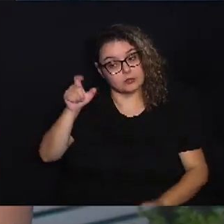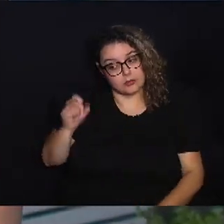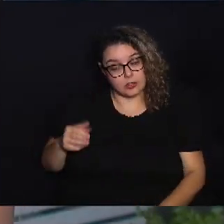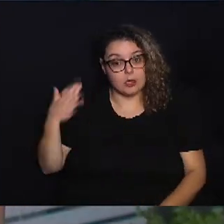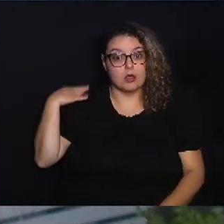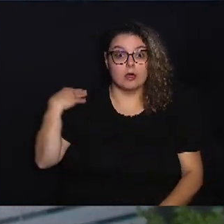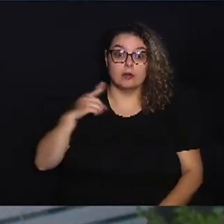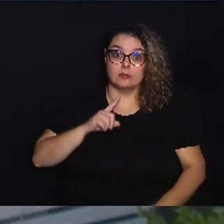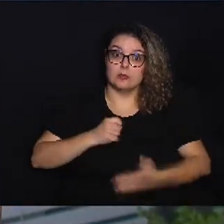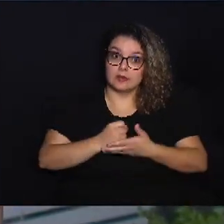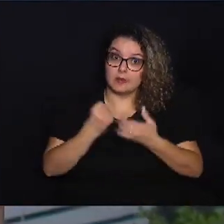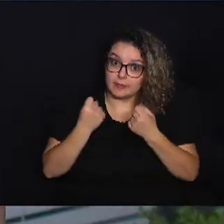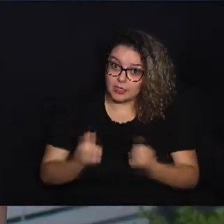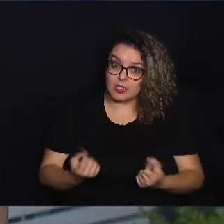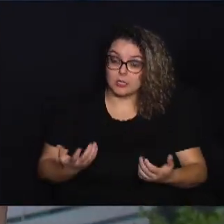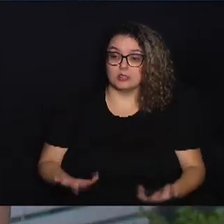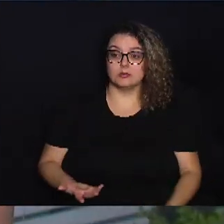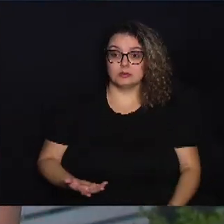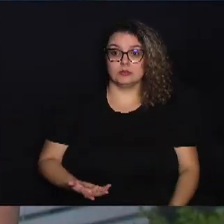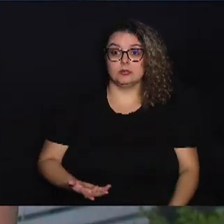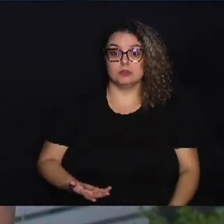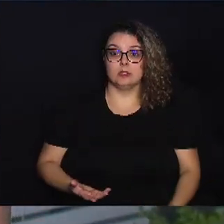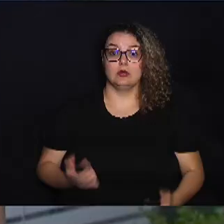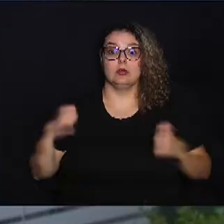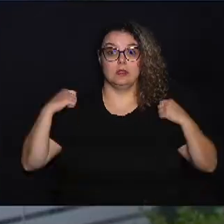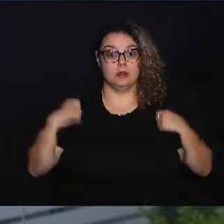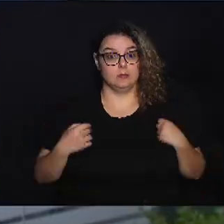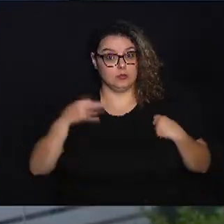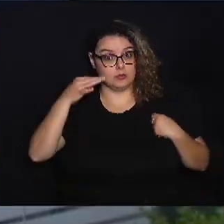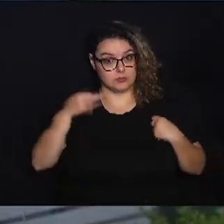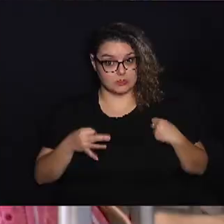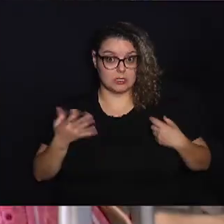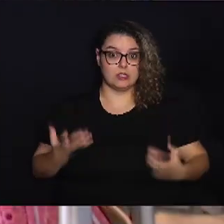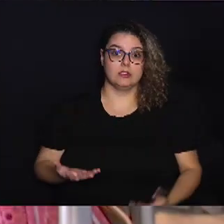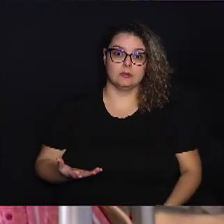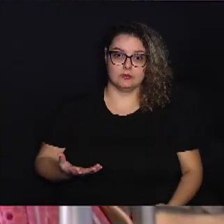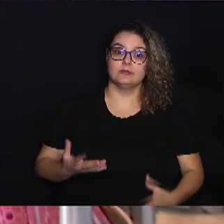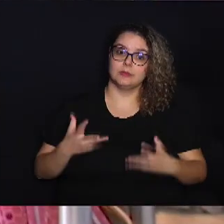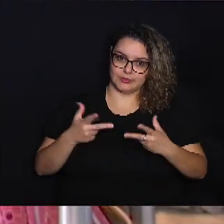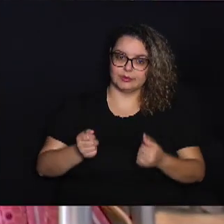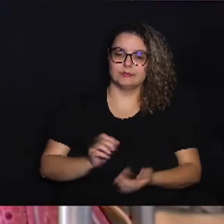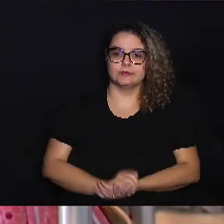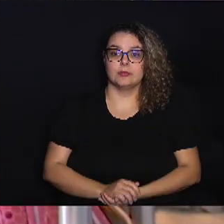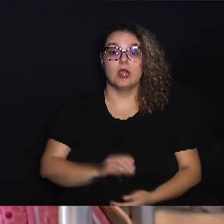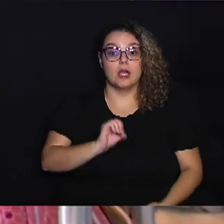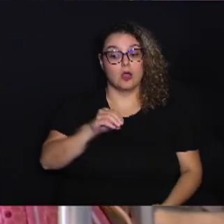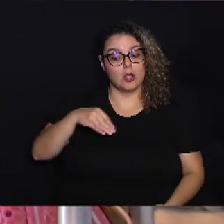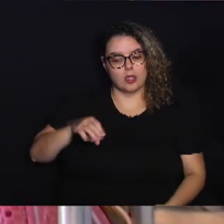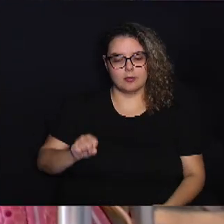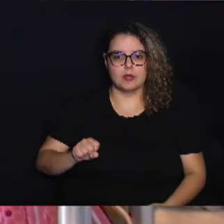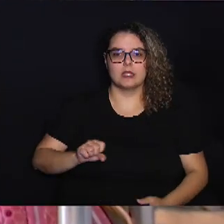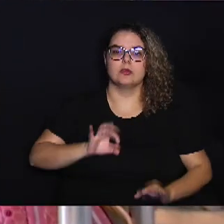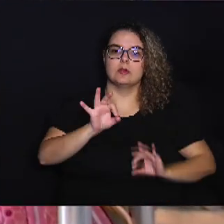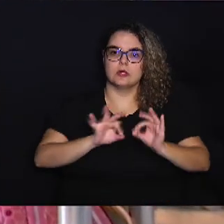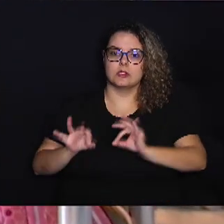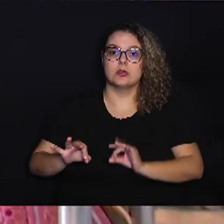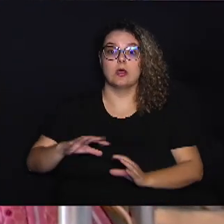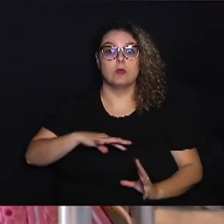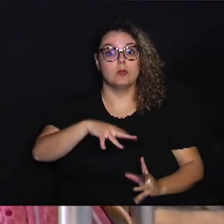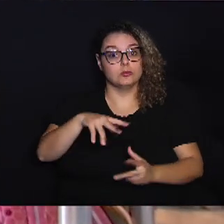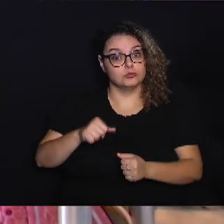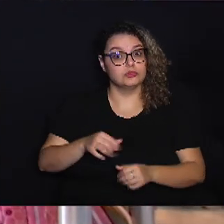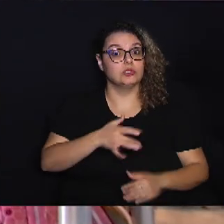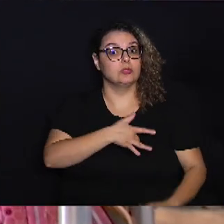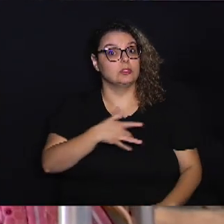muito peso, carrega a mochila certo, enfim. A OMS, a Organização Mundial da Saúde,